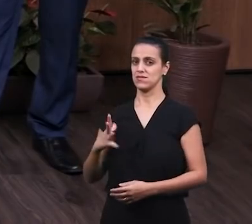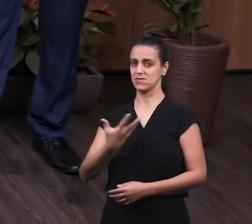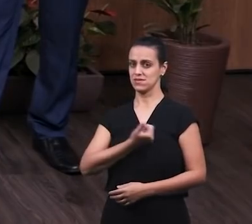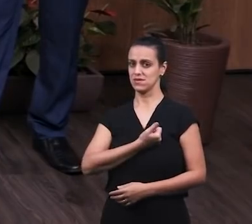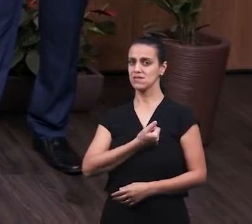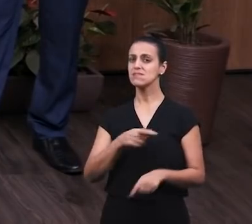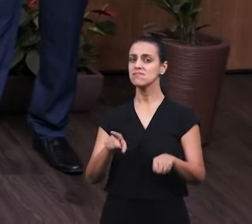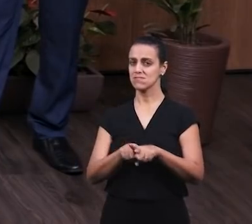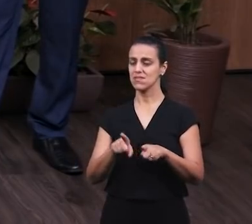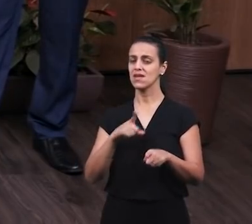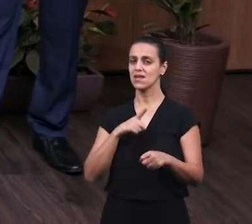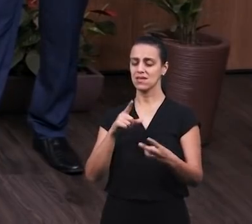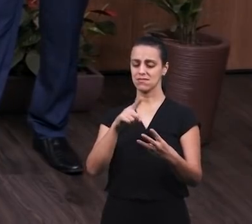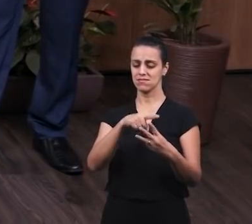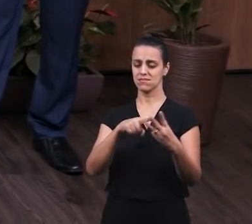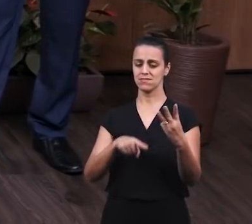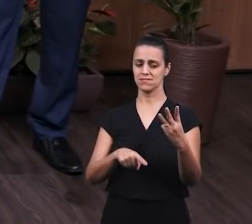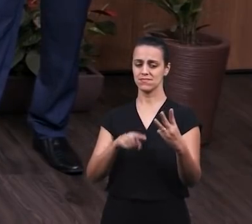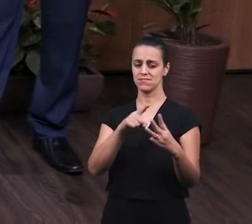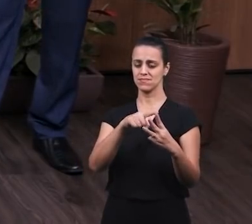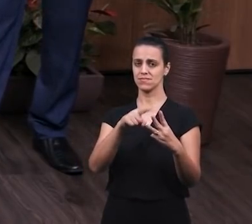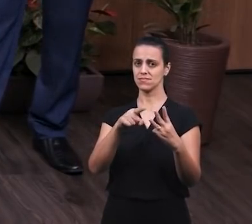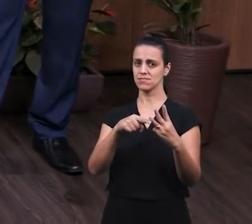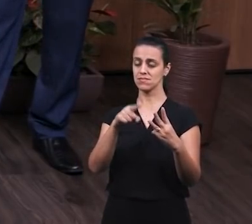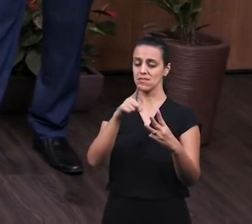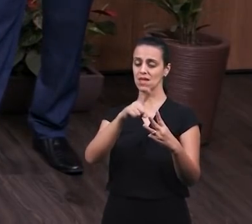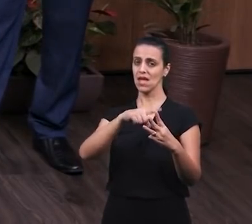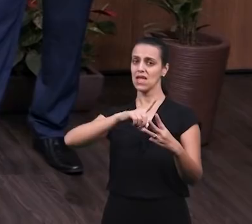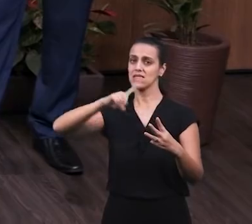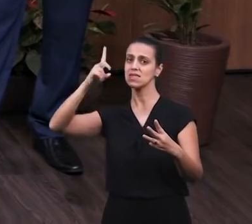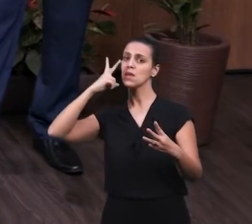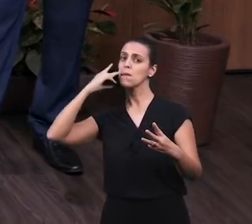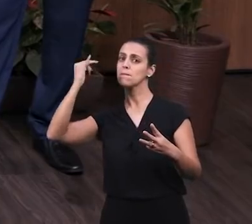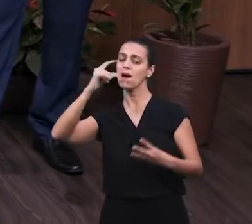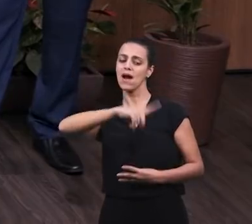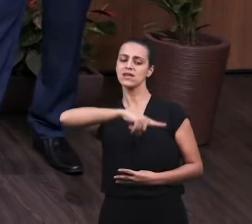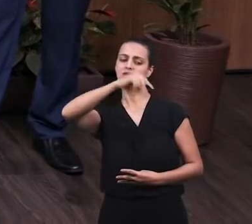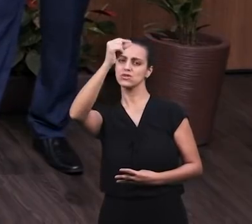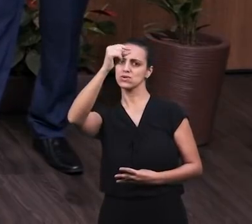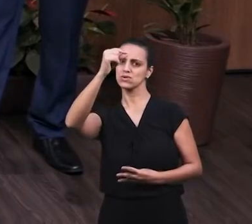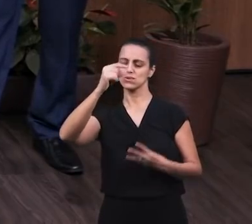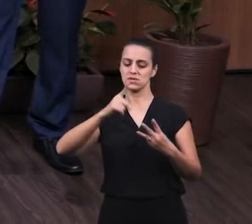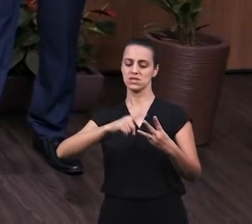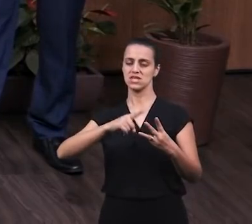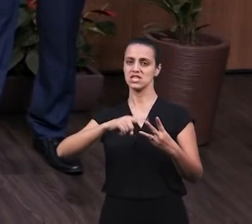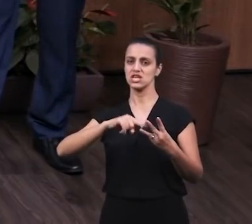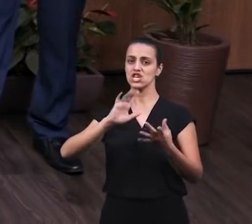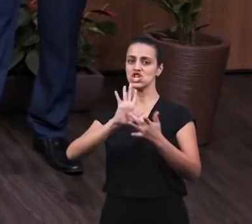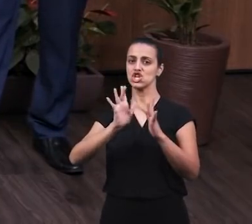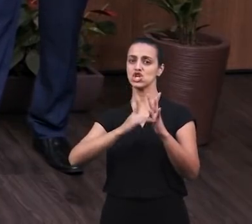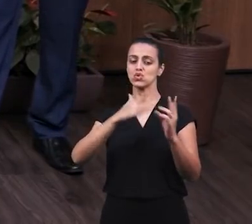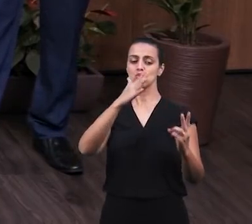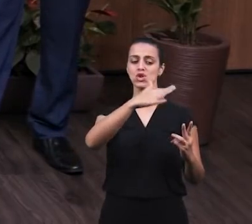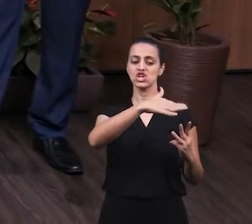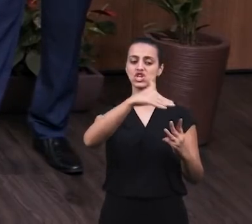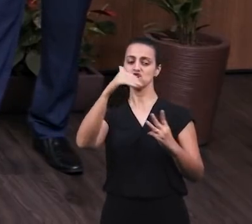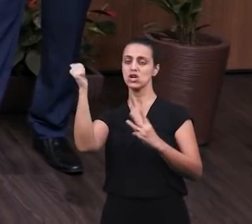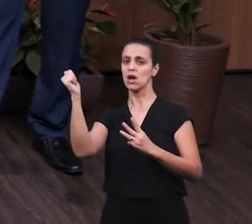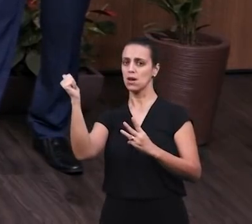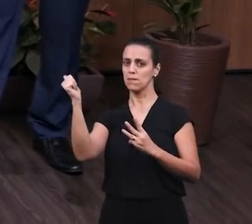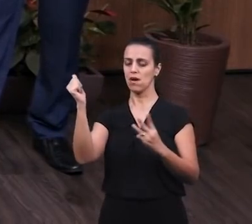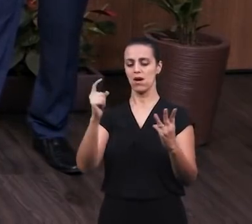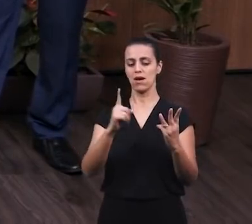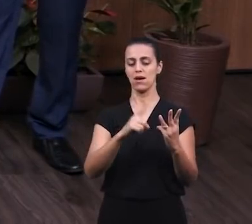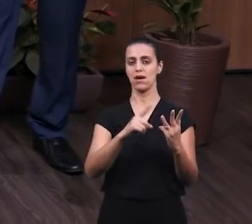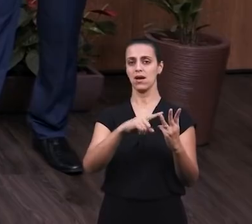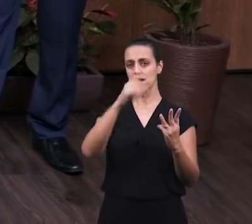3 elementos. A eleição que vem de Deus Pai, o chamado do Filho Jesus